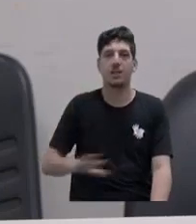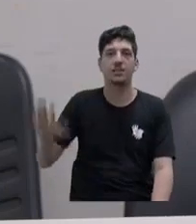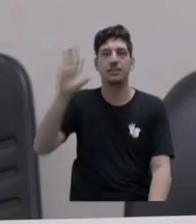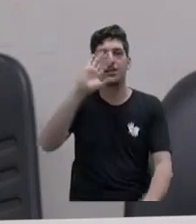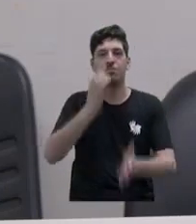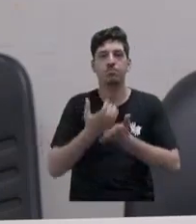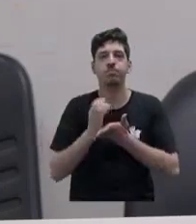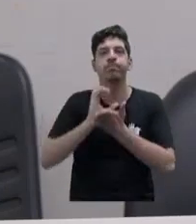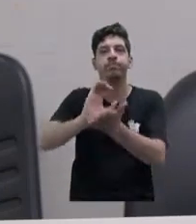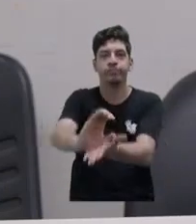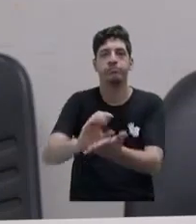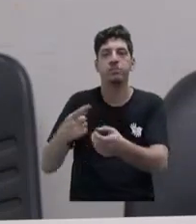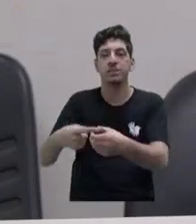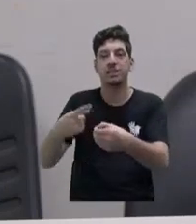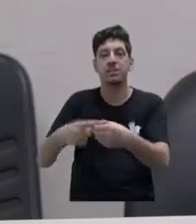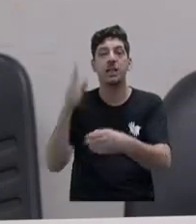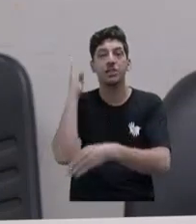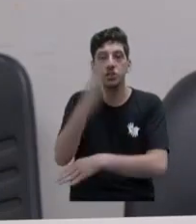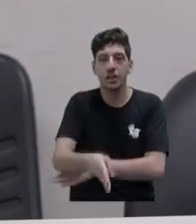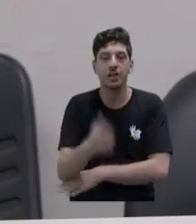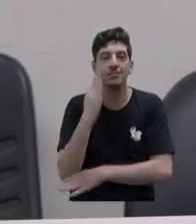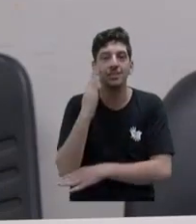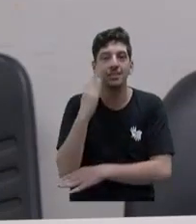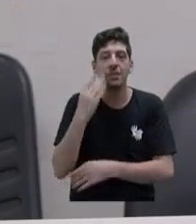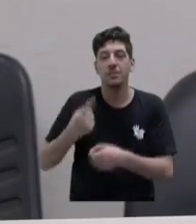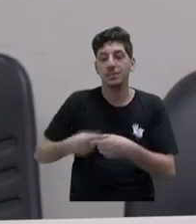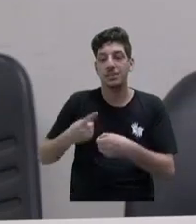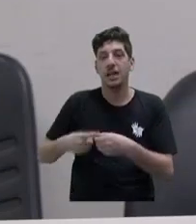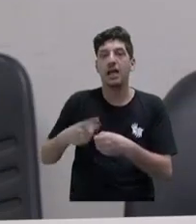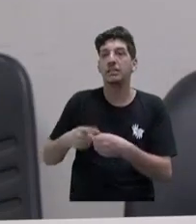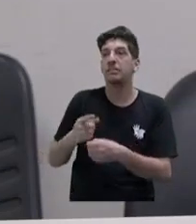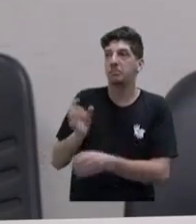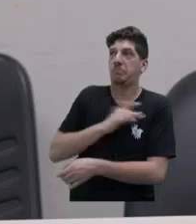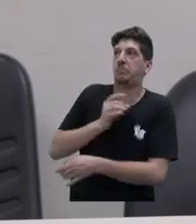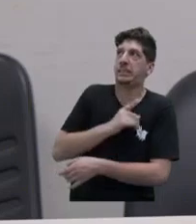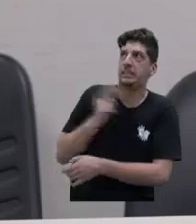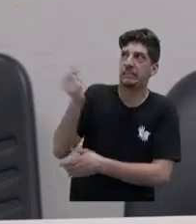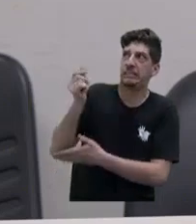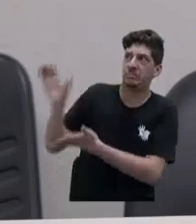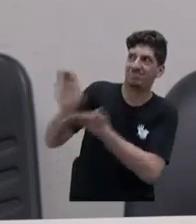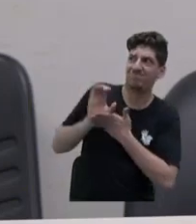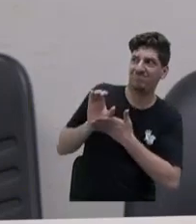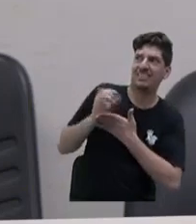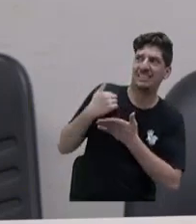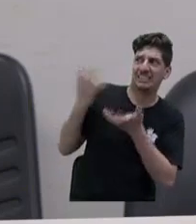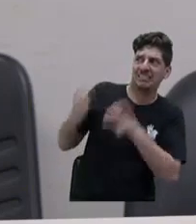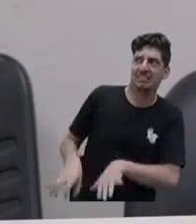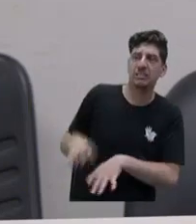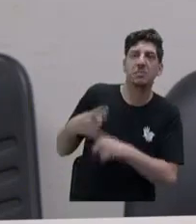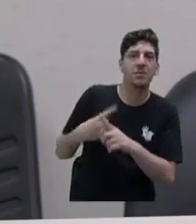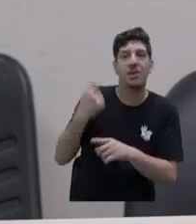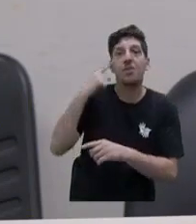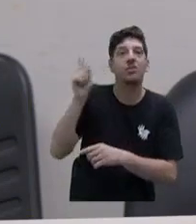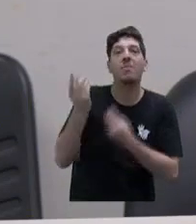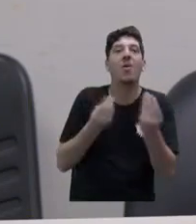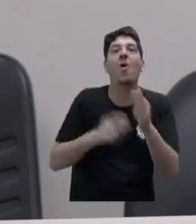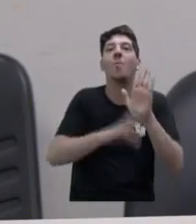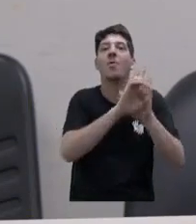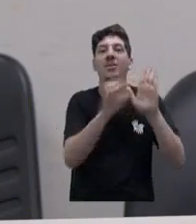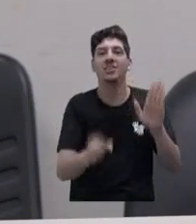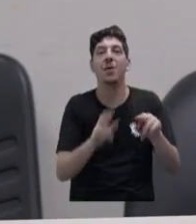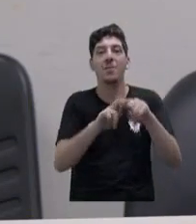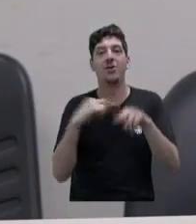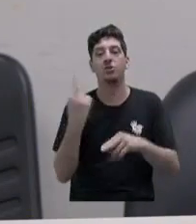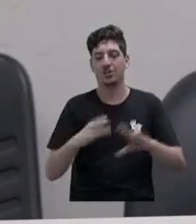montante dos municípios. Os municípios têm muito medo de receber recursos, não sabem como fazer editais, daí a nossa força junto